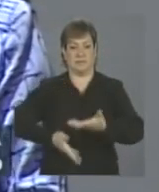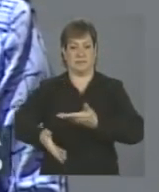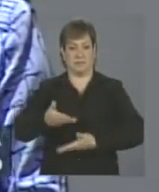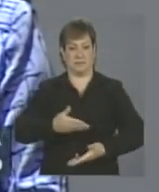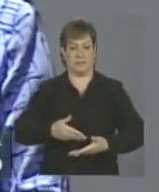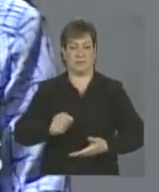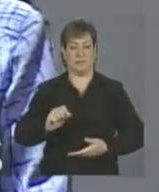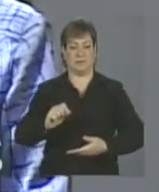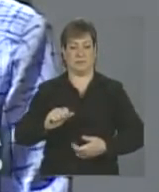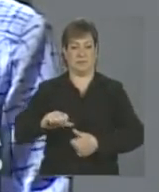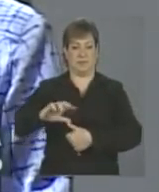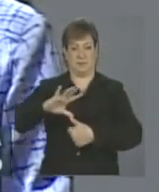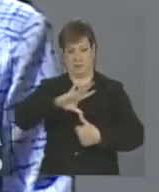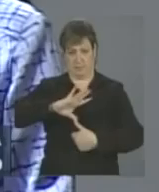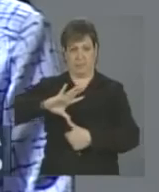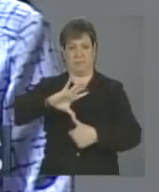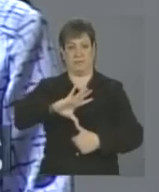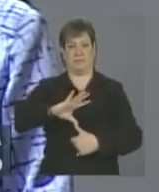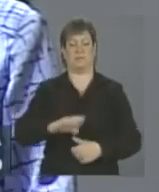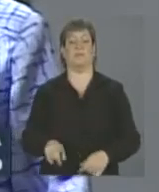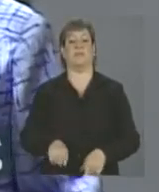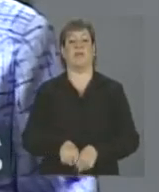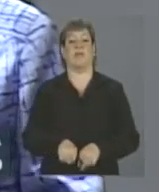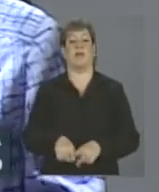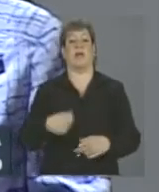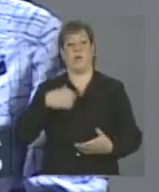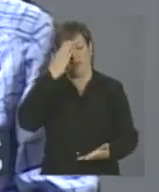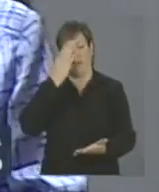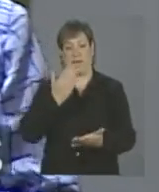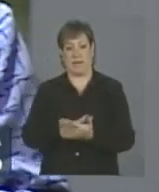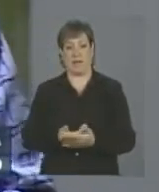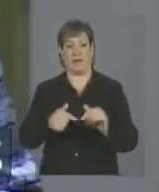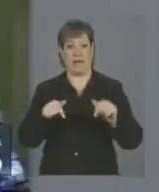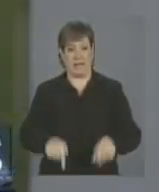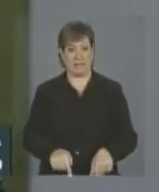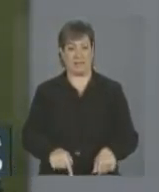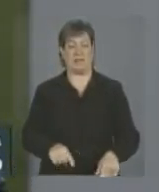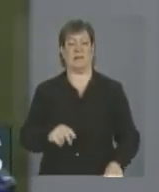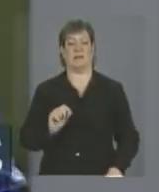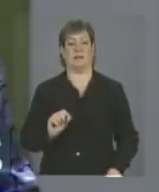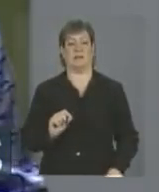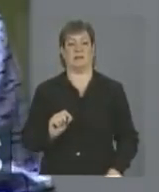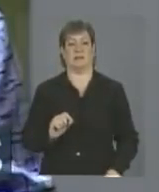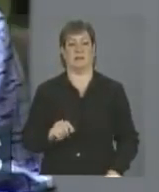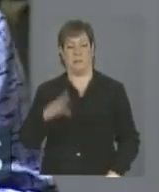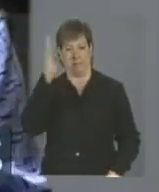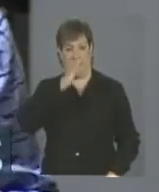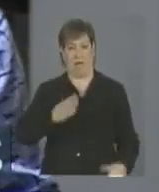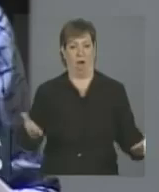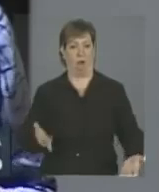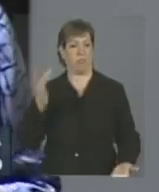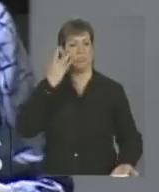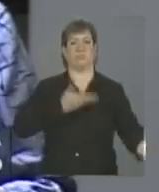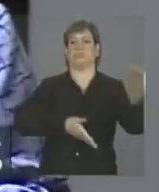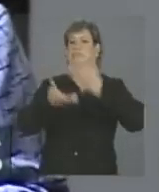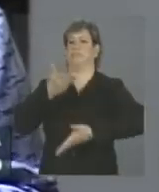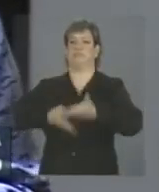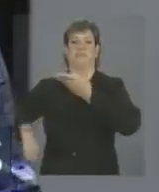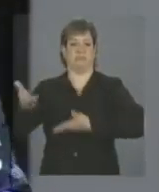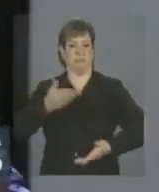na América do Norte. E creio que esse posicionamento do Brasil é um reconhecimento por duas